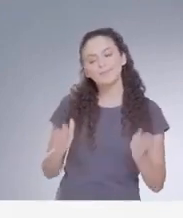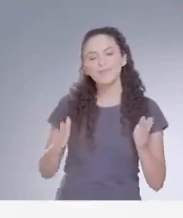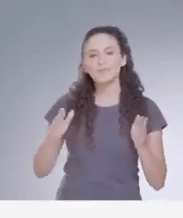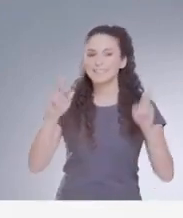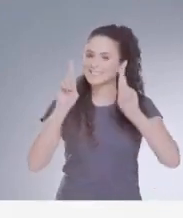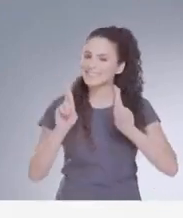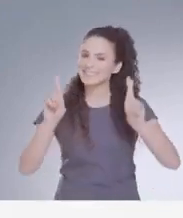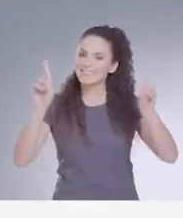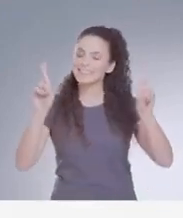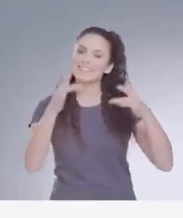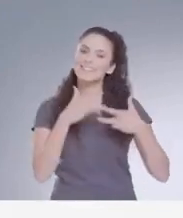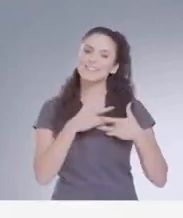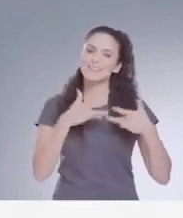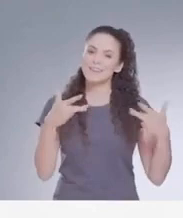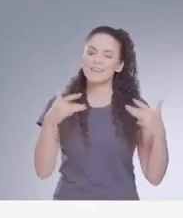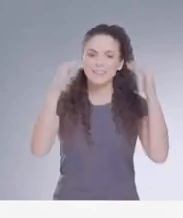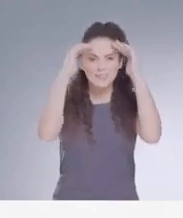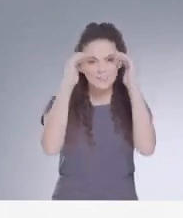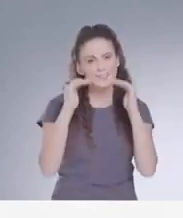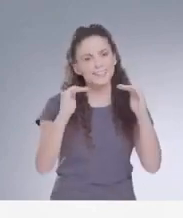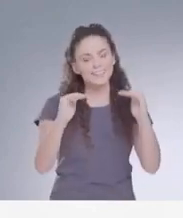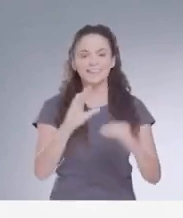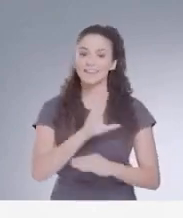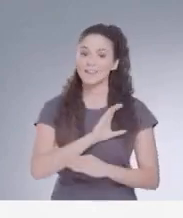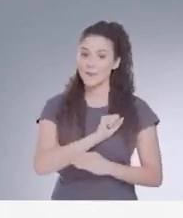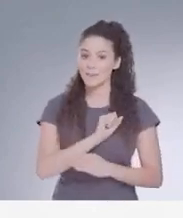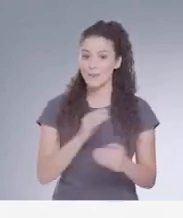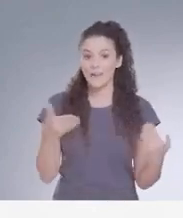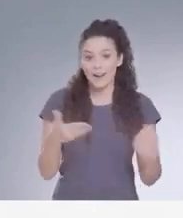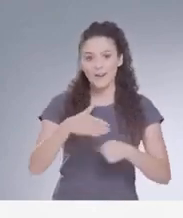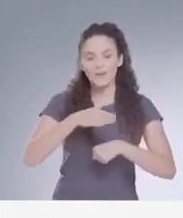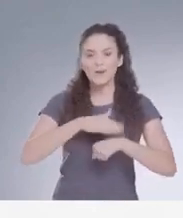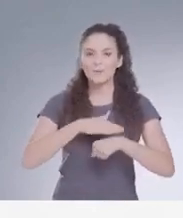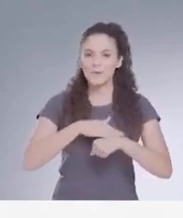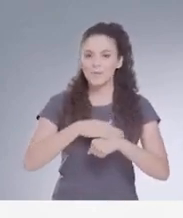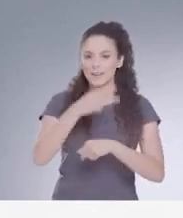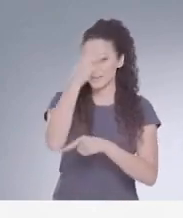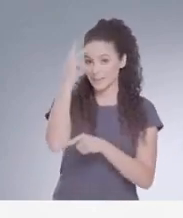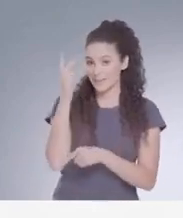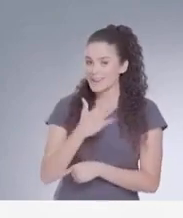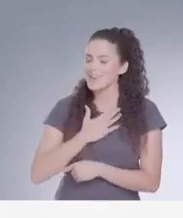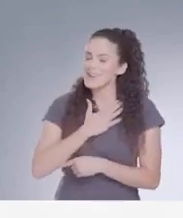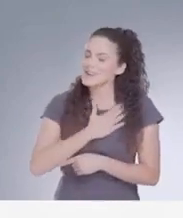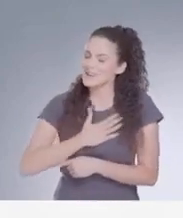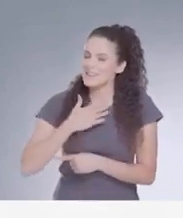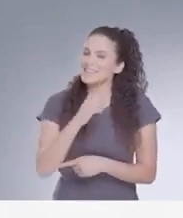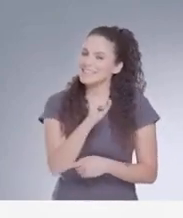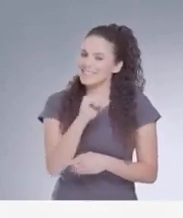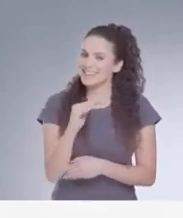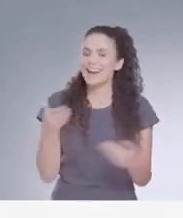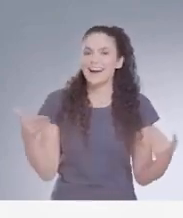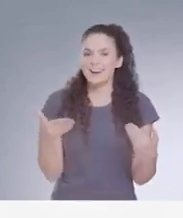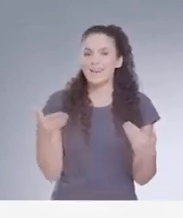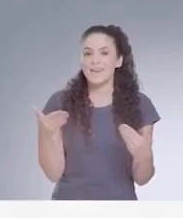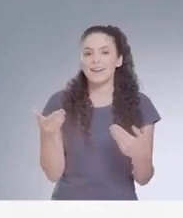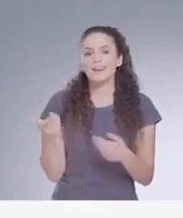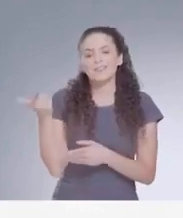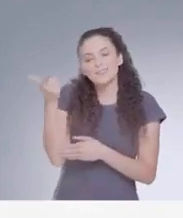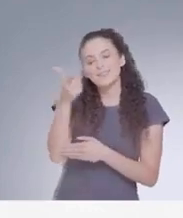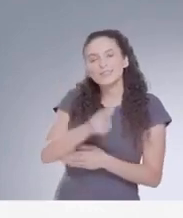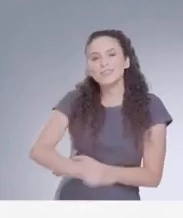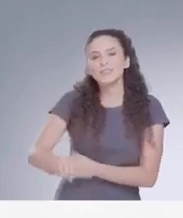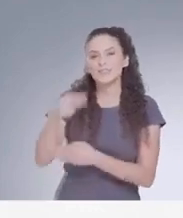da solidariedade, do respeito e do amor. Chegou a hora de quem gosta de Santa Catarina. A hora